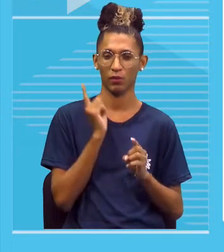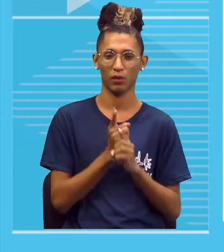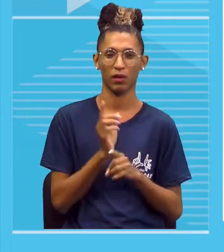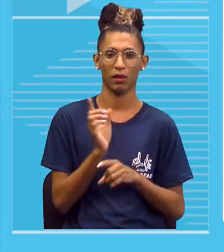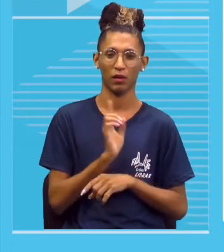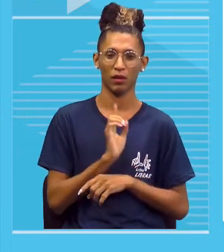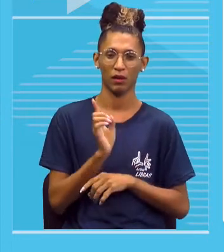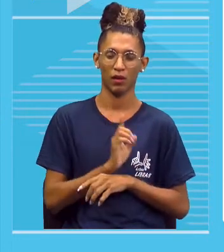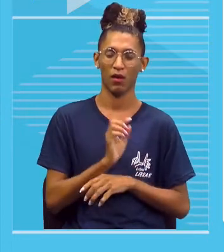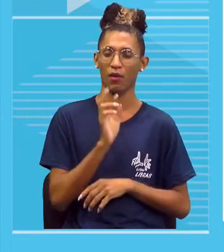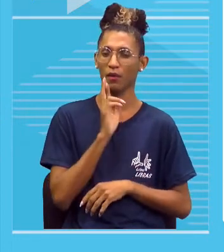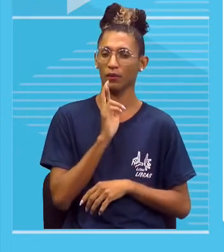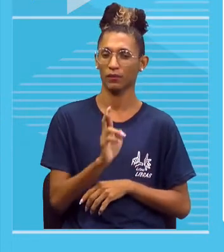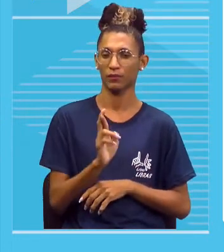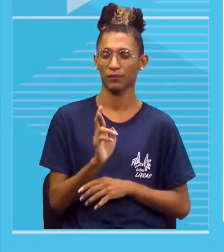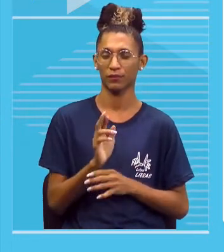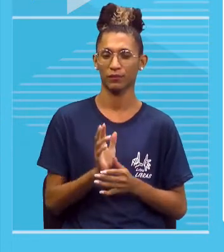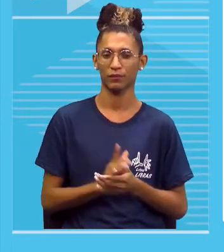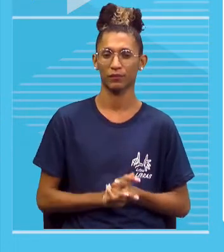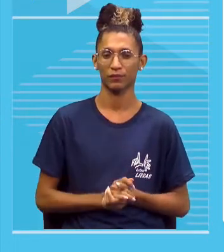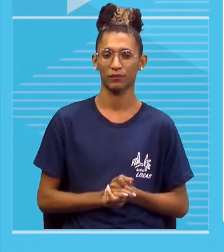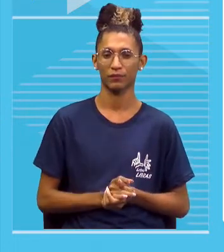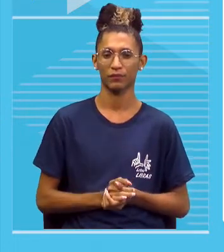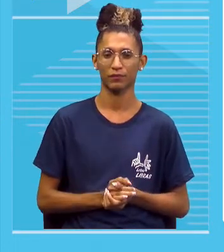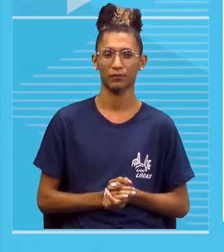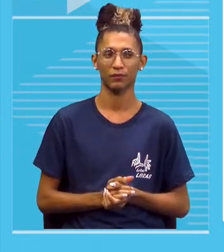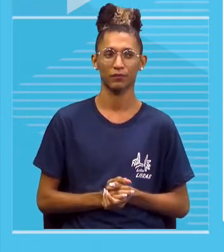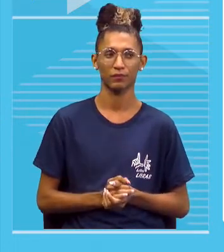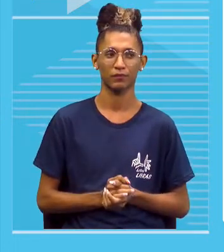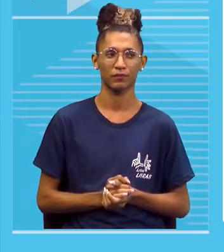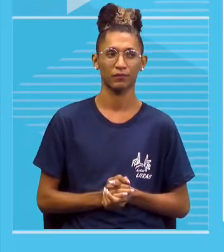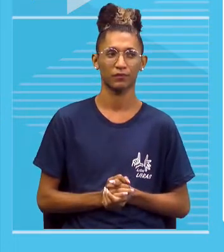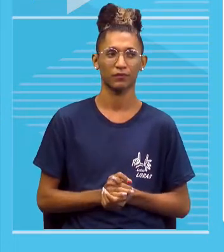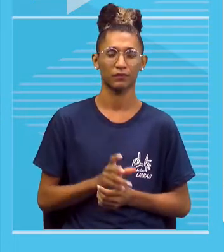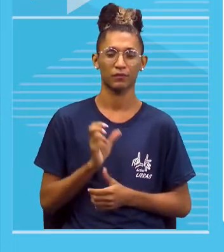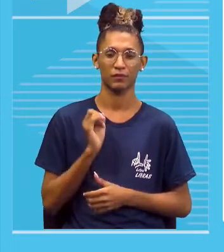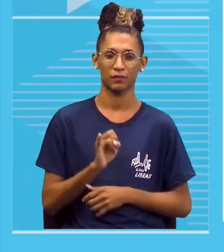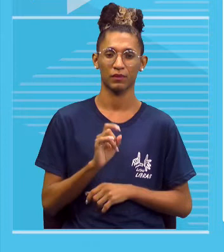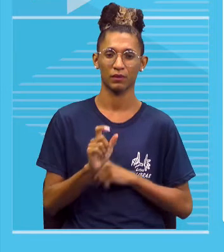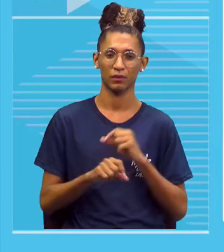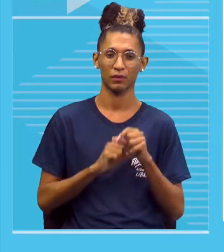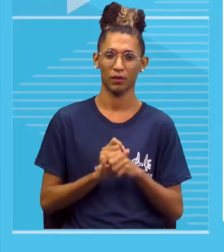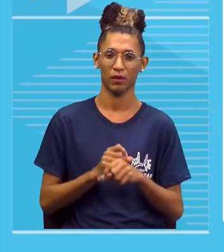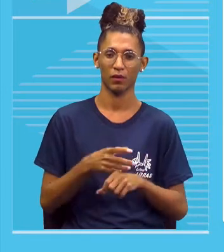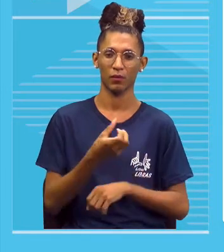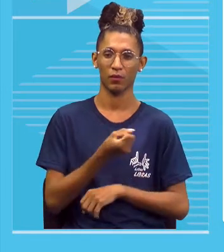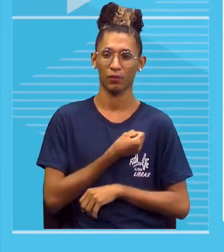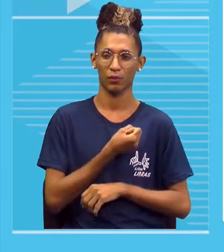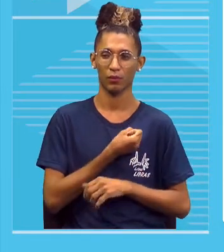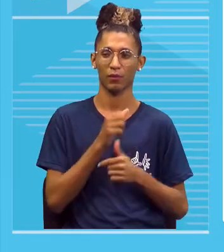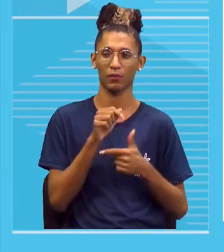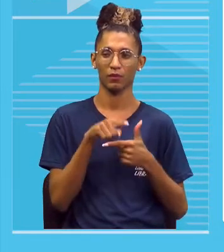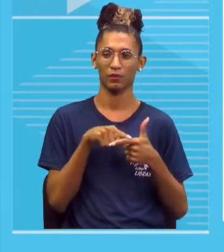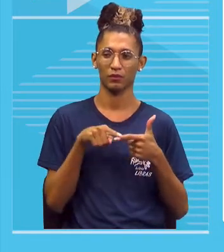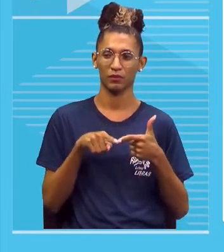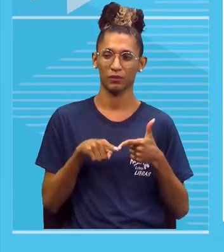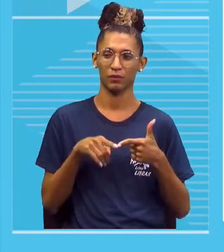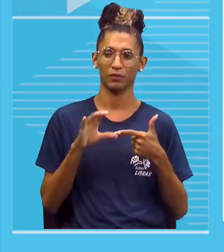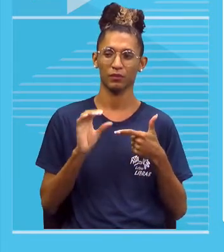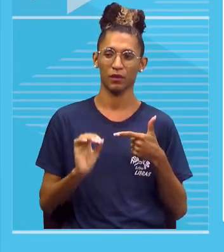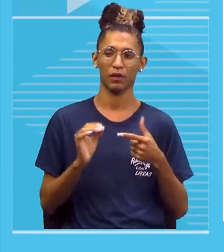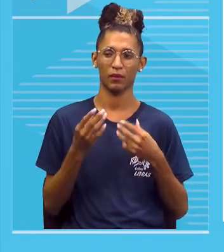esse resultado Ah tá você pegar o número e dividir por zero